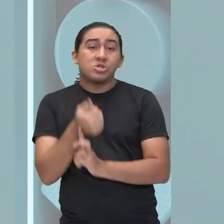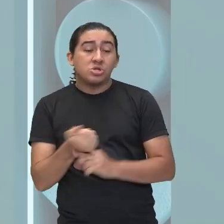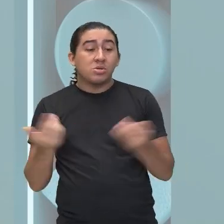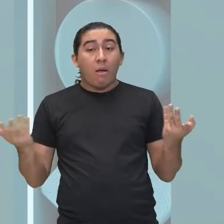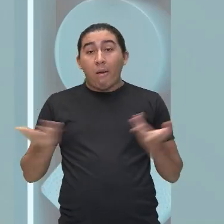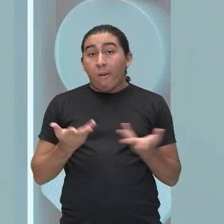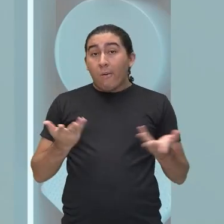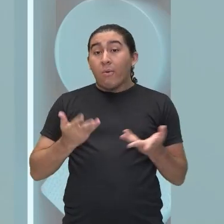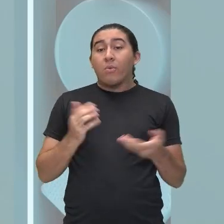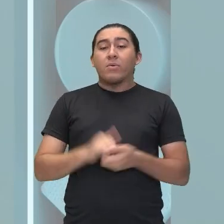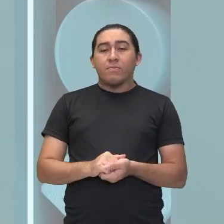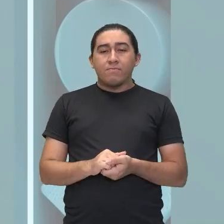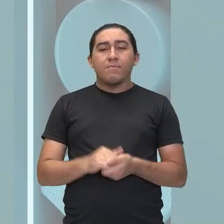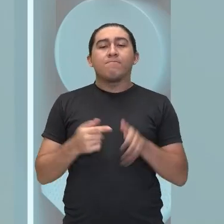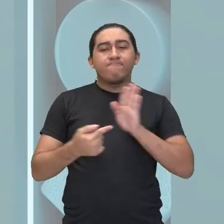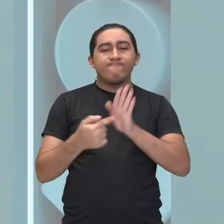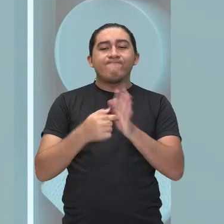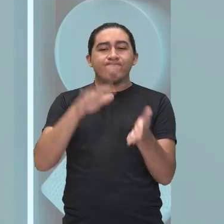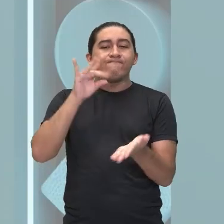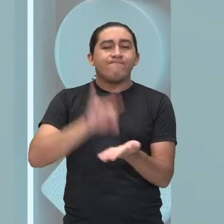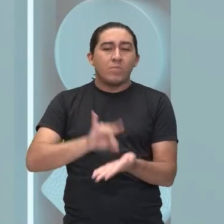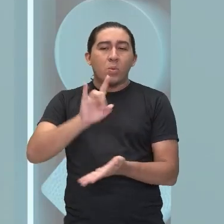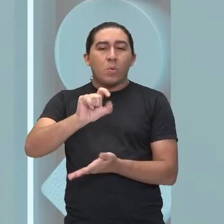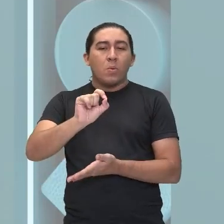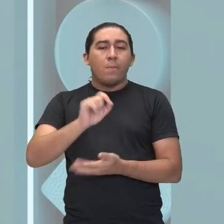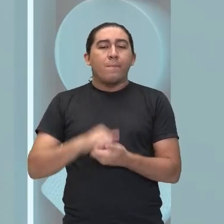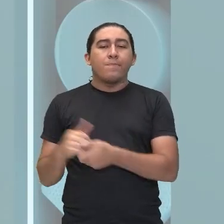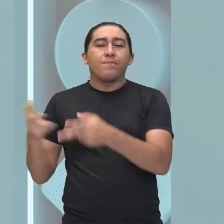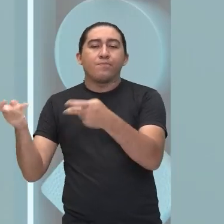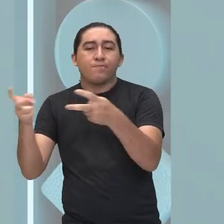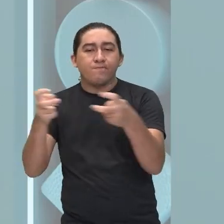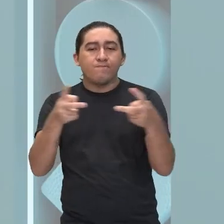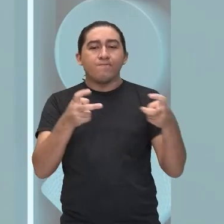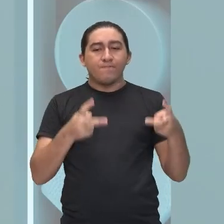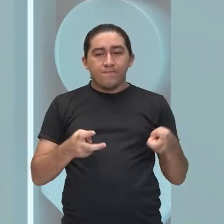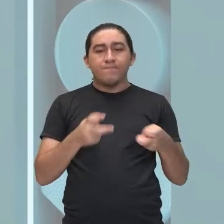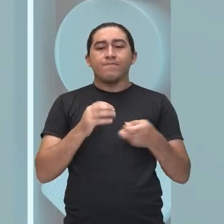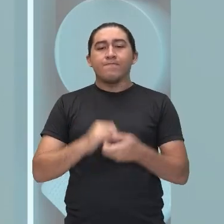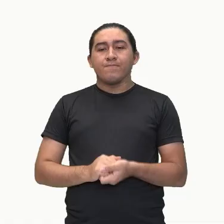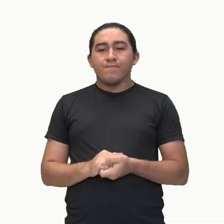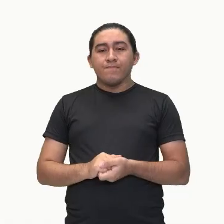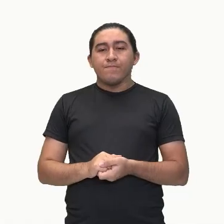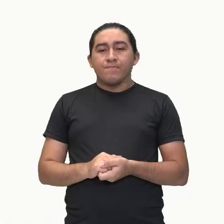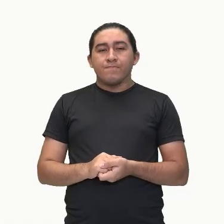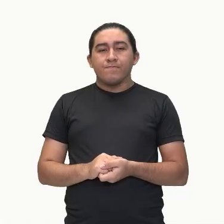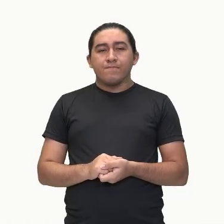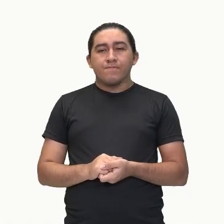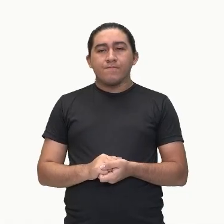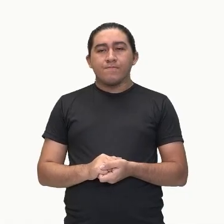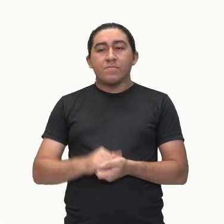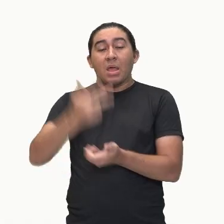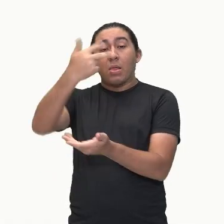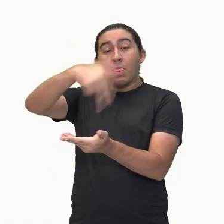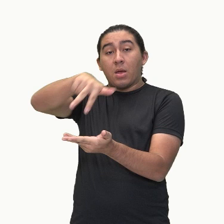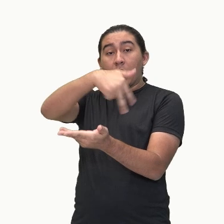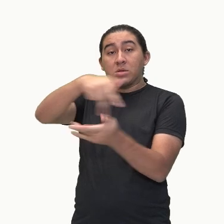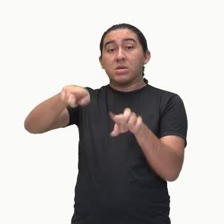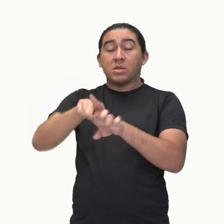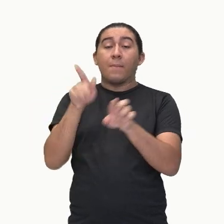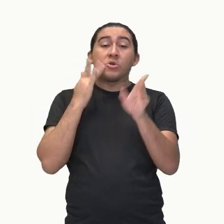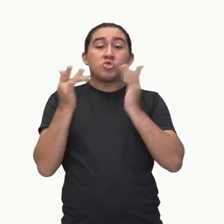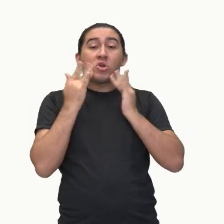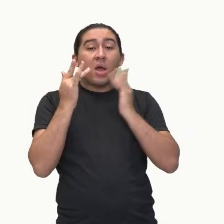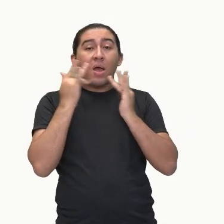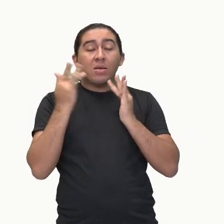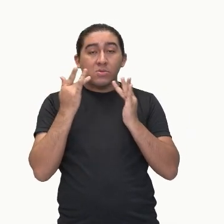agora, trazendo exatamente a percepção. Olhando para a dança e o teatro amazonense, é